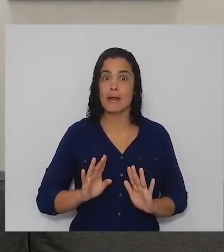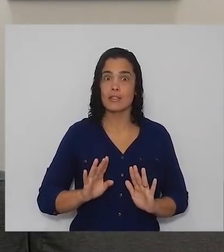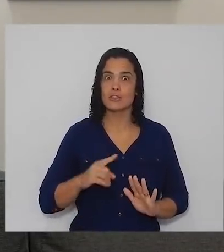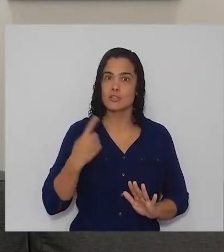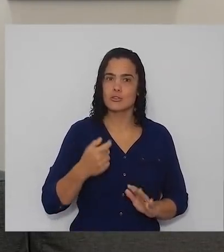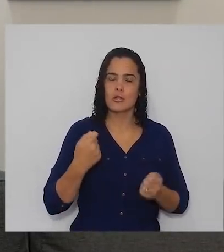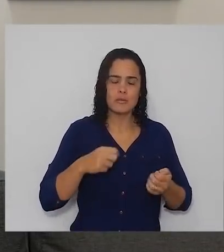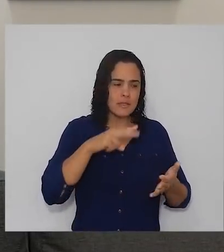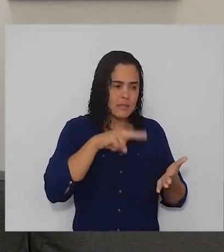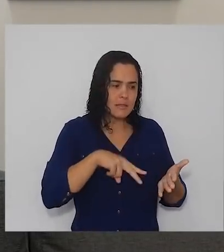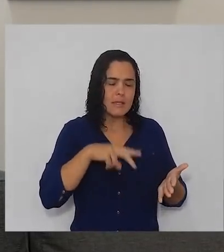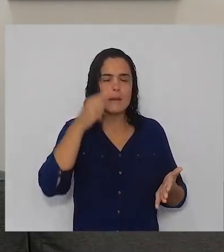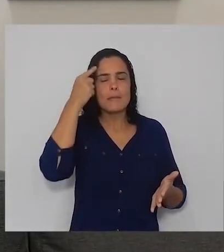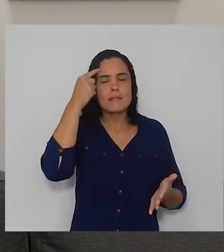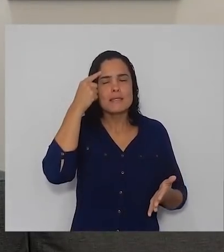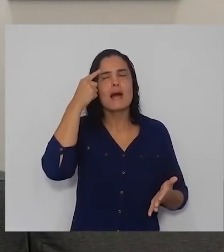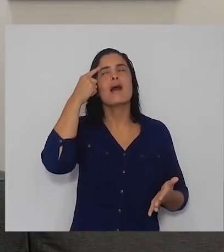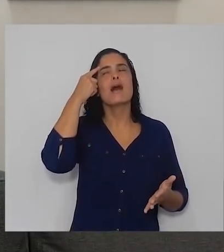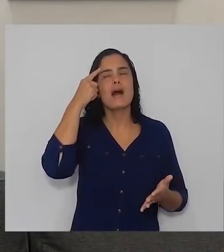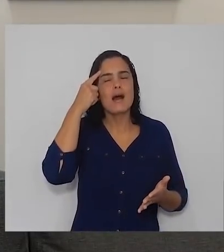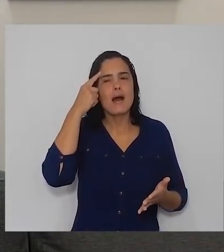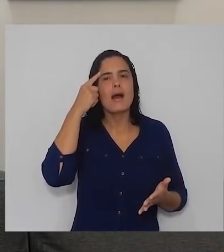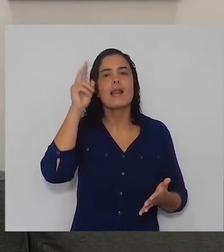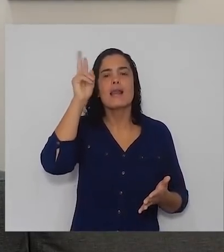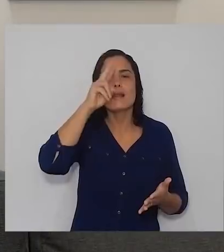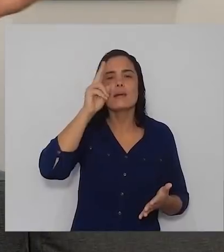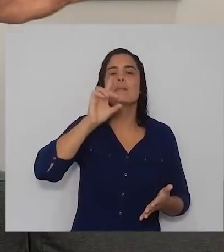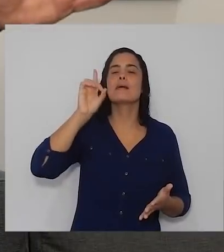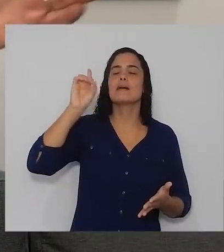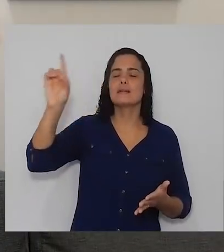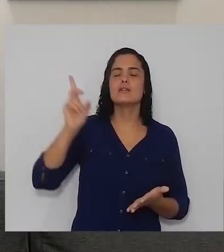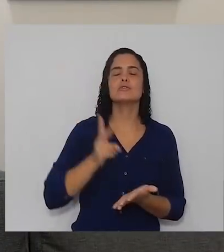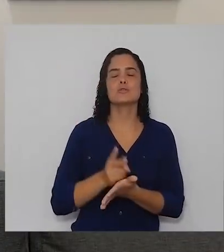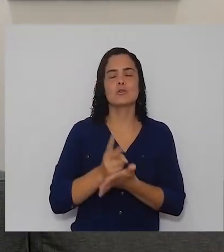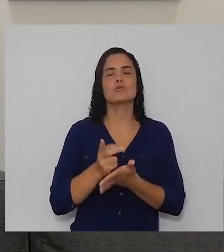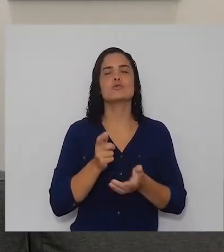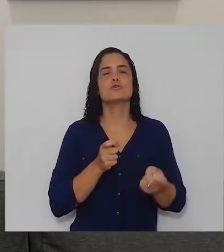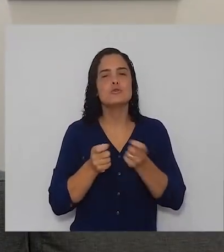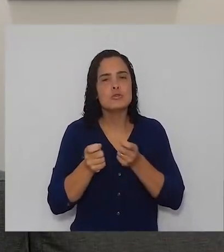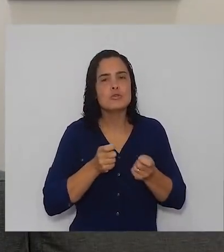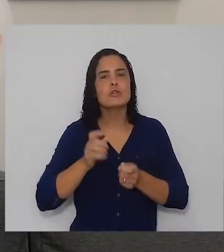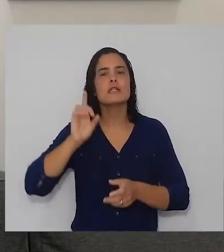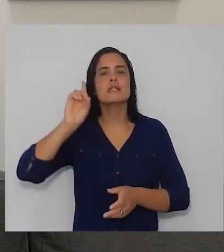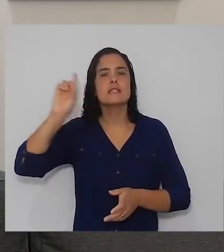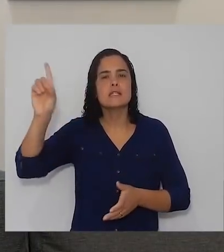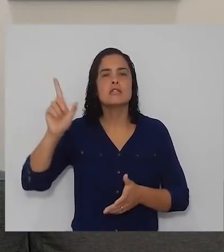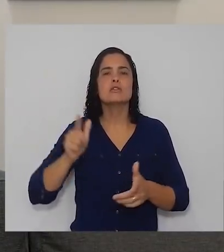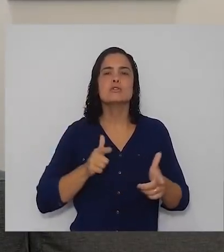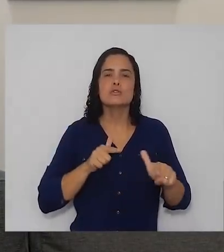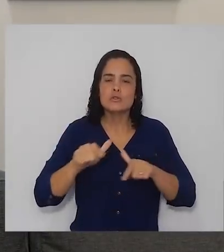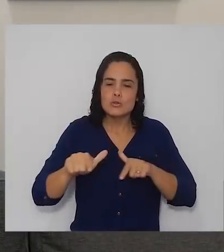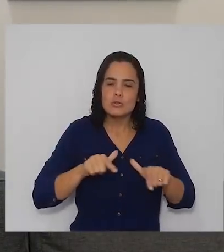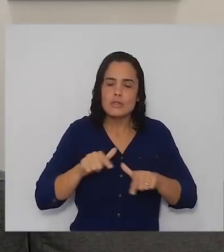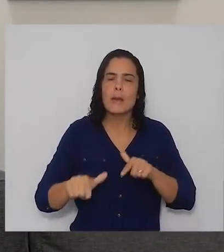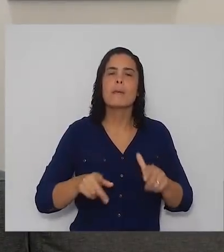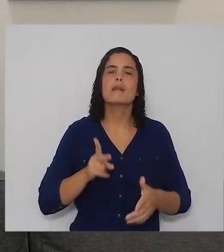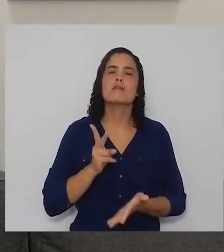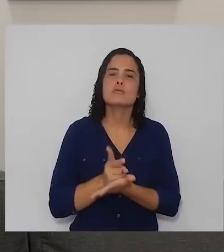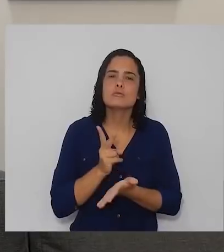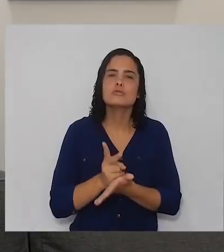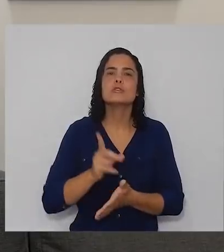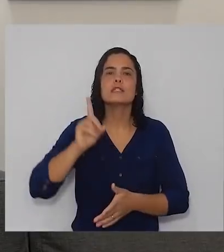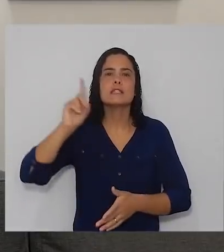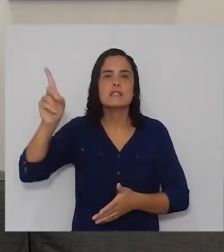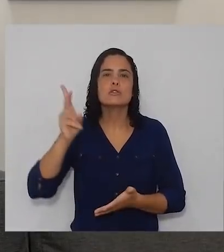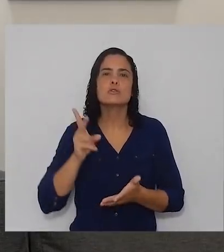riacho seco? Não. Confie que eu ainda estou no controle, eu ainda estou agindo, eu sou Deus. E